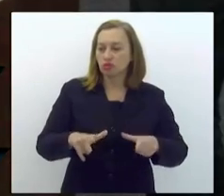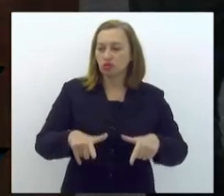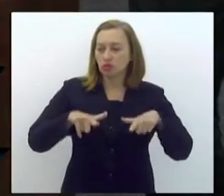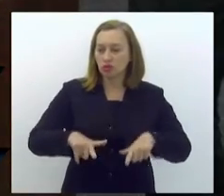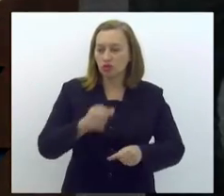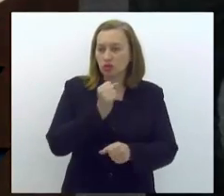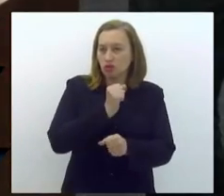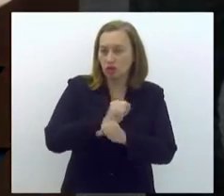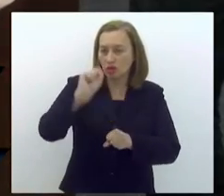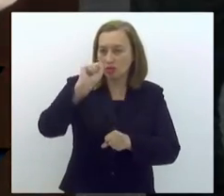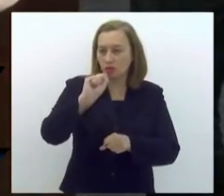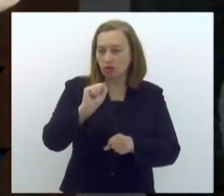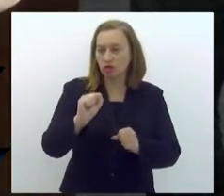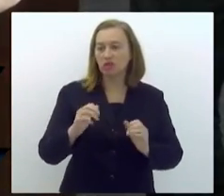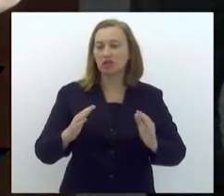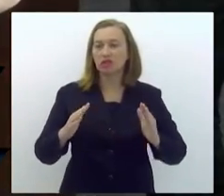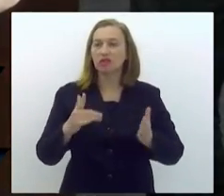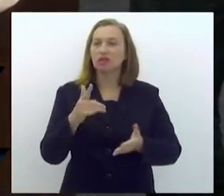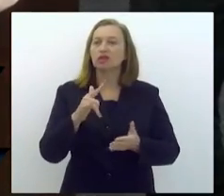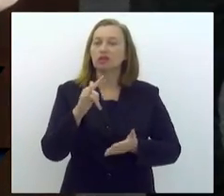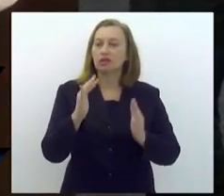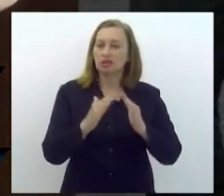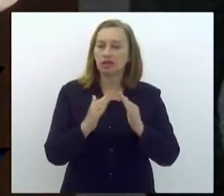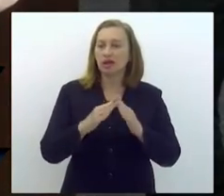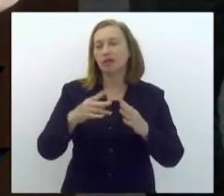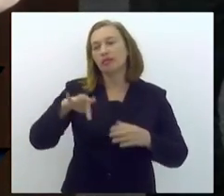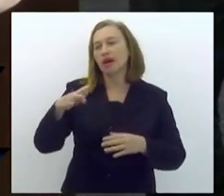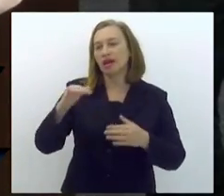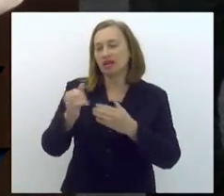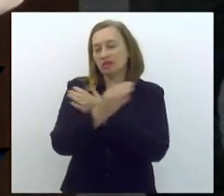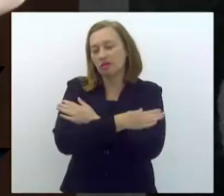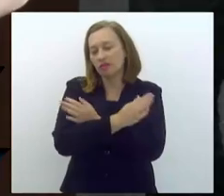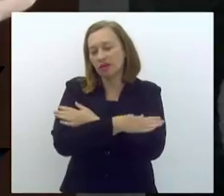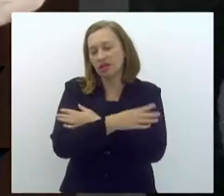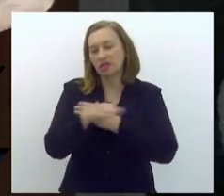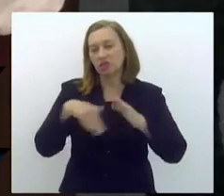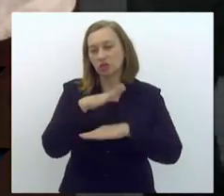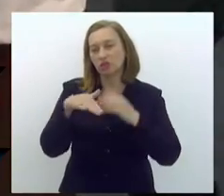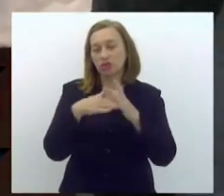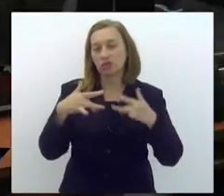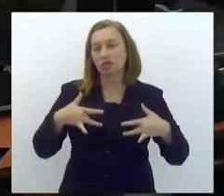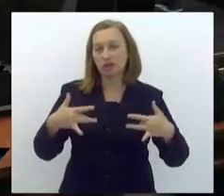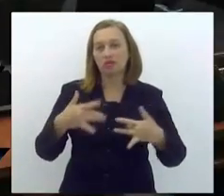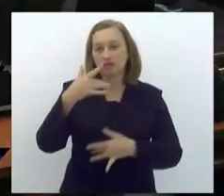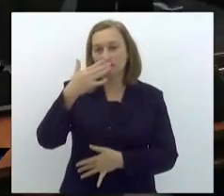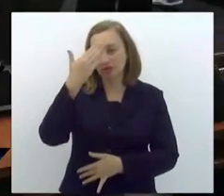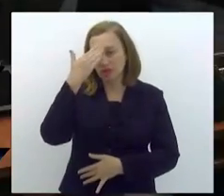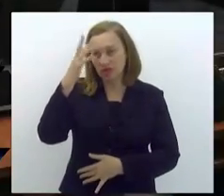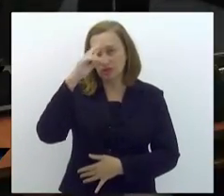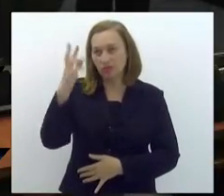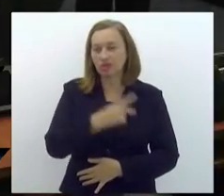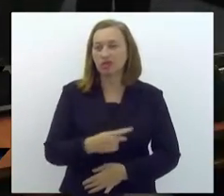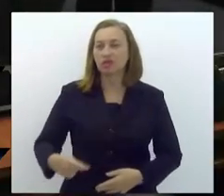Marina receba aqui o meu abraço e toda a minha solidariedade Obrigada presidente